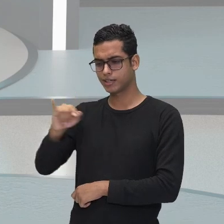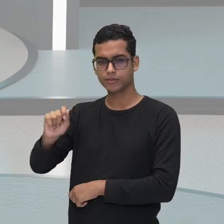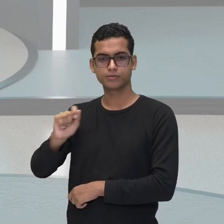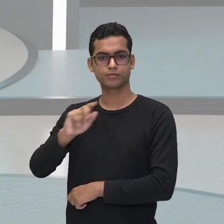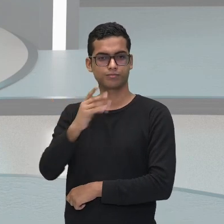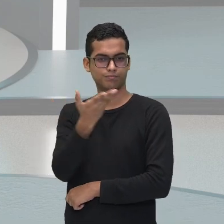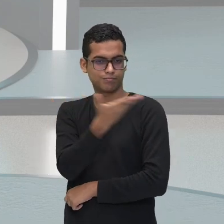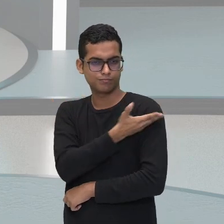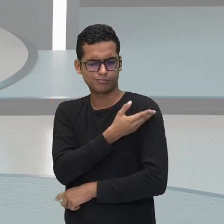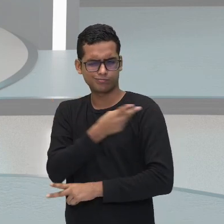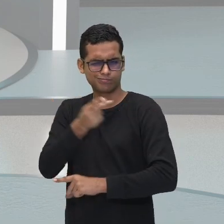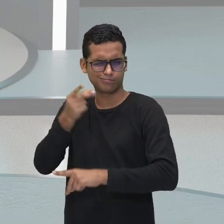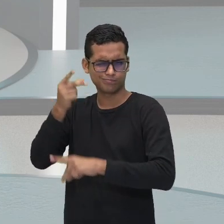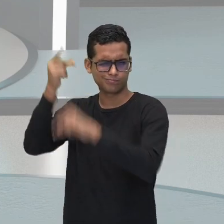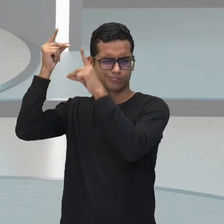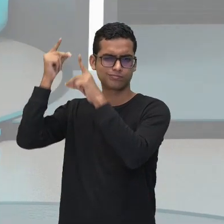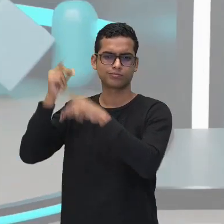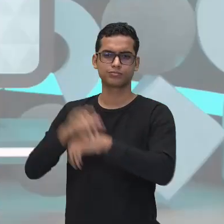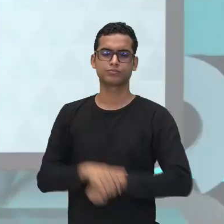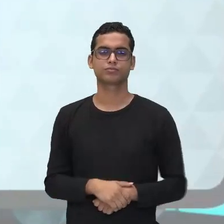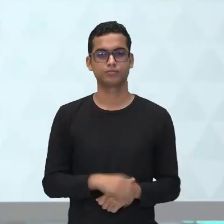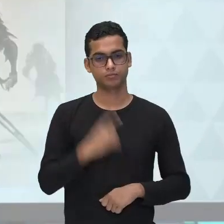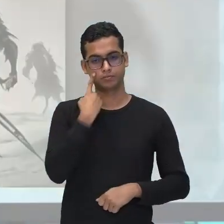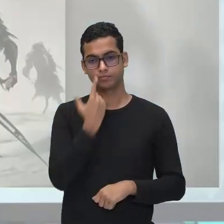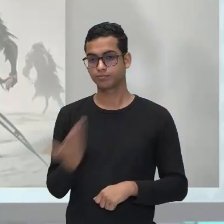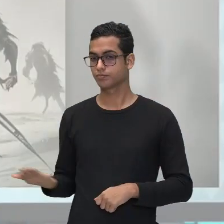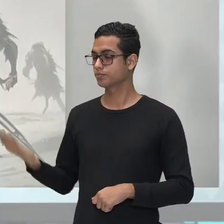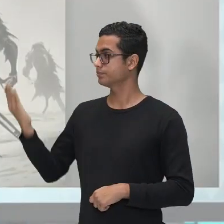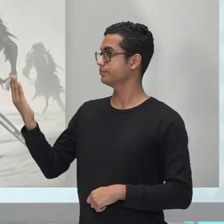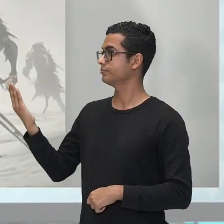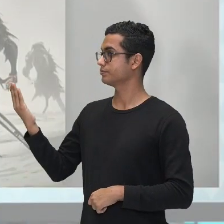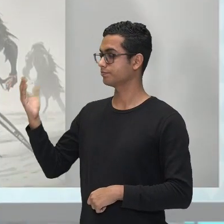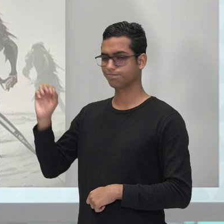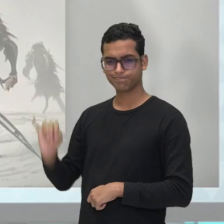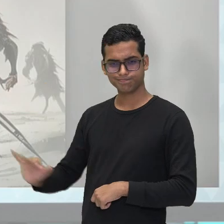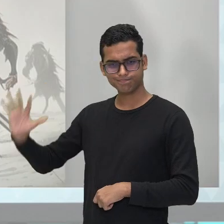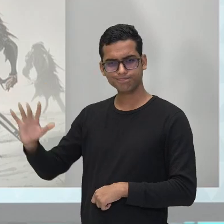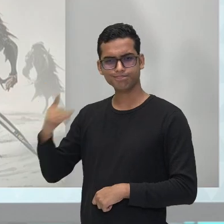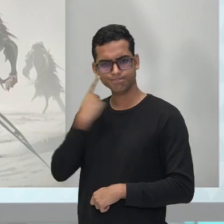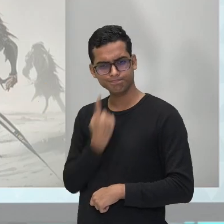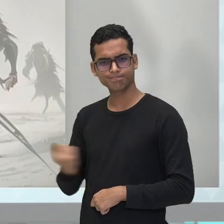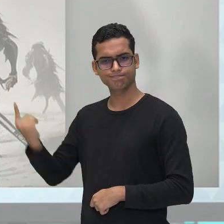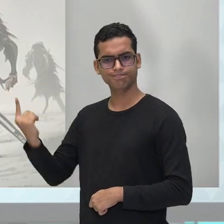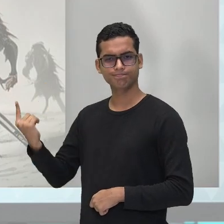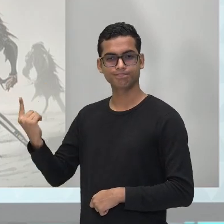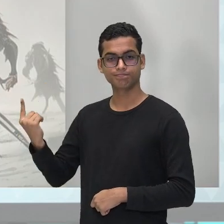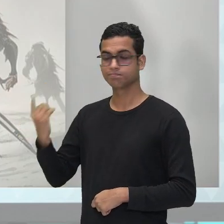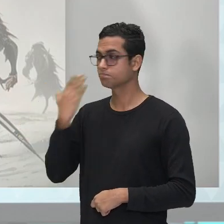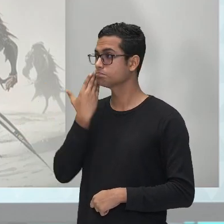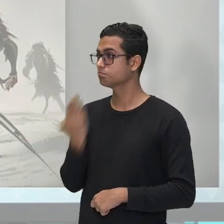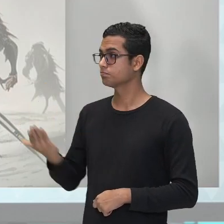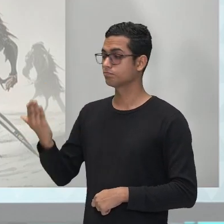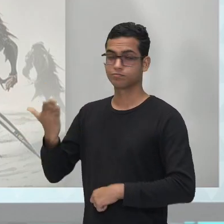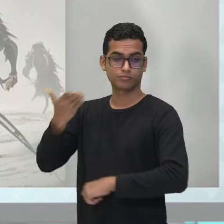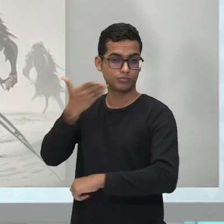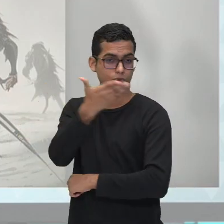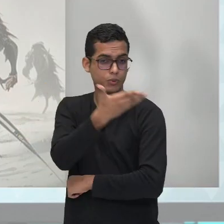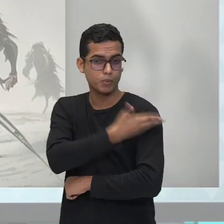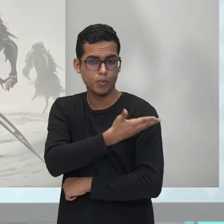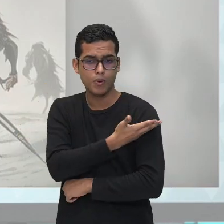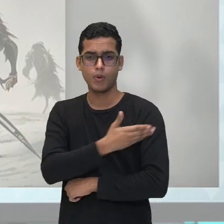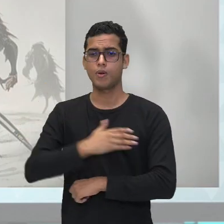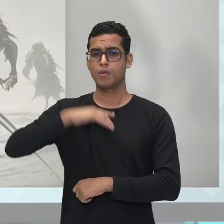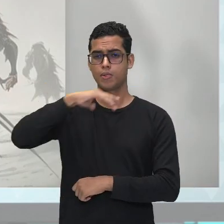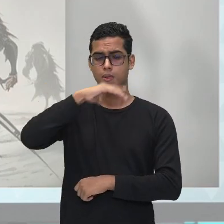era primitiva, como vocês vão observar aí na imagem, né? Então, na pré-história, o homem